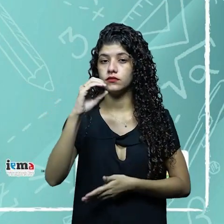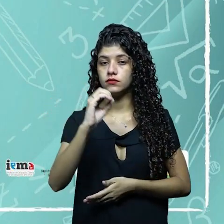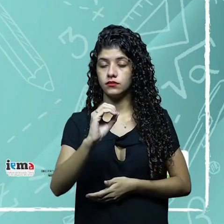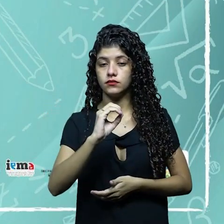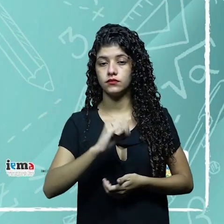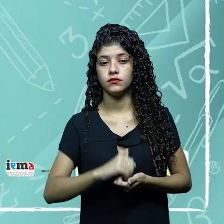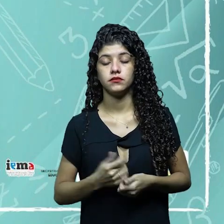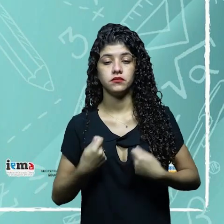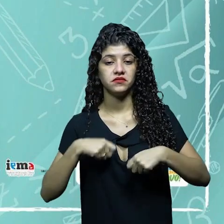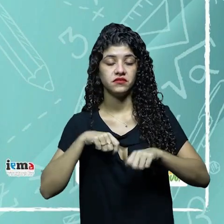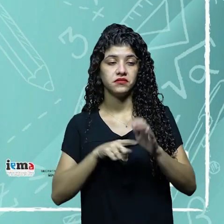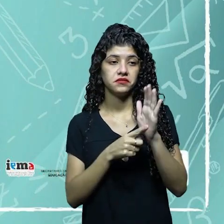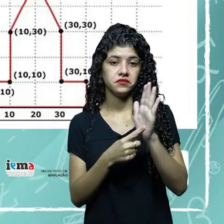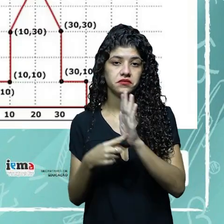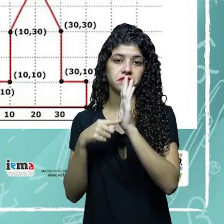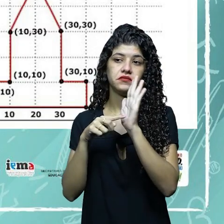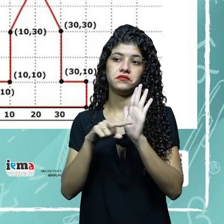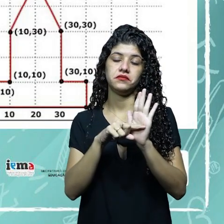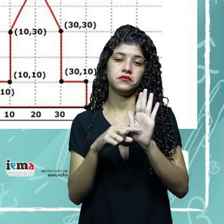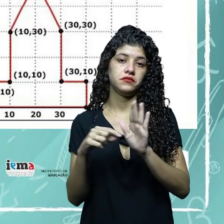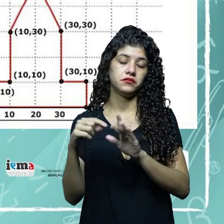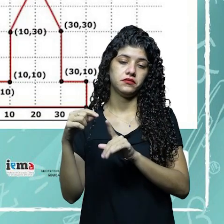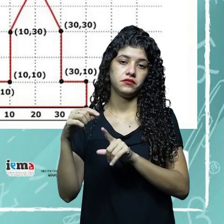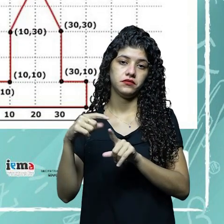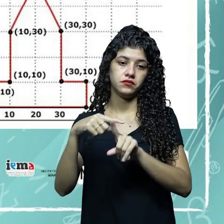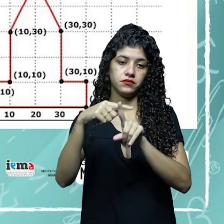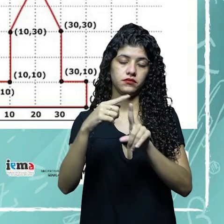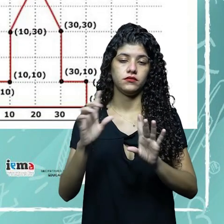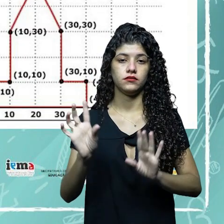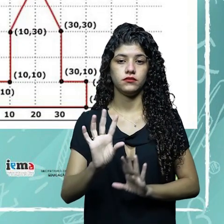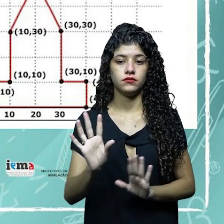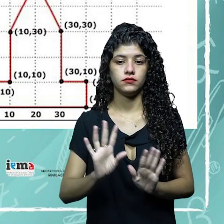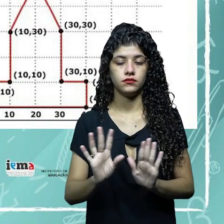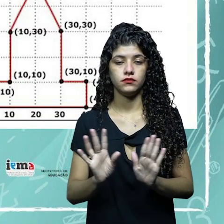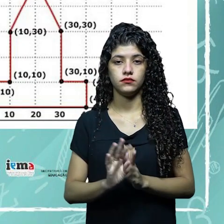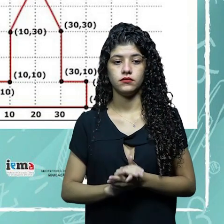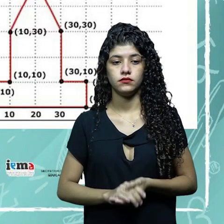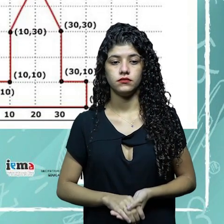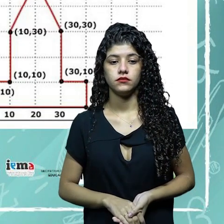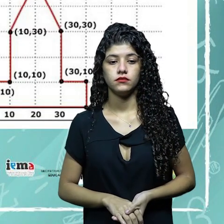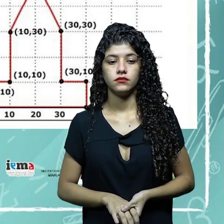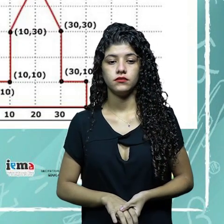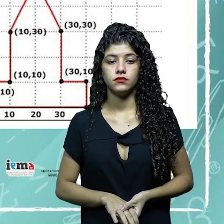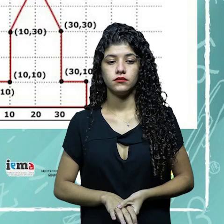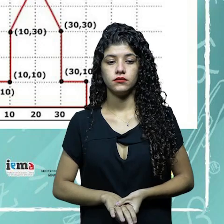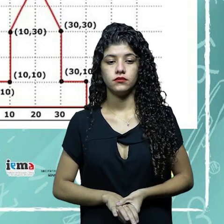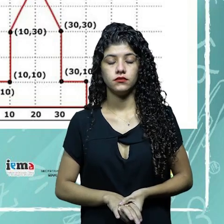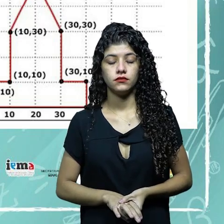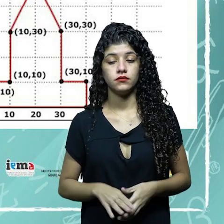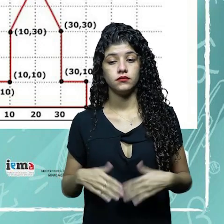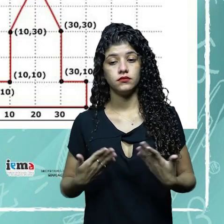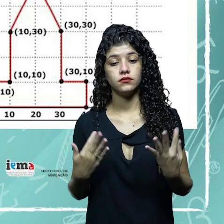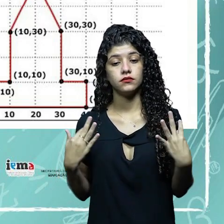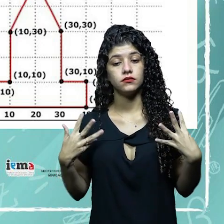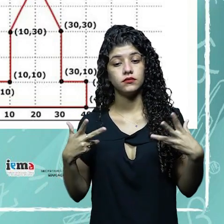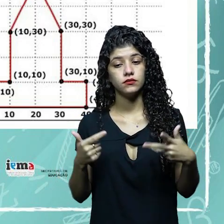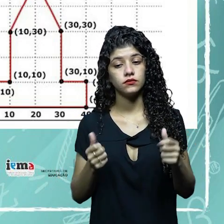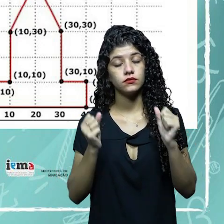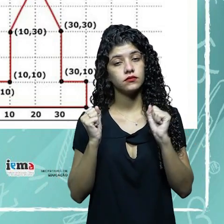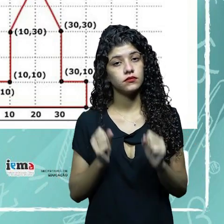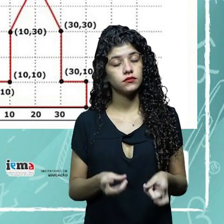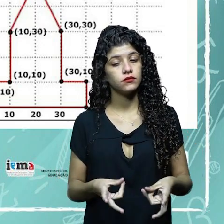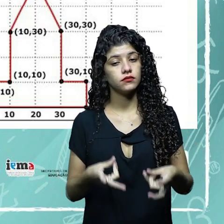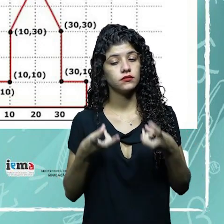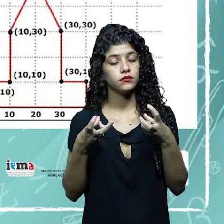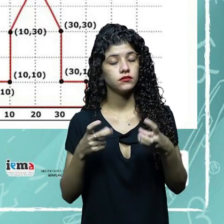os sinais. Ok? Então todos os pontos, como vocês podem observar, foram construídos